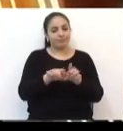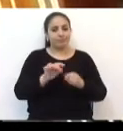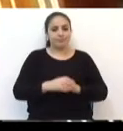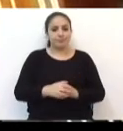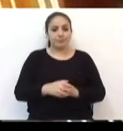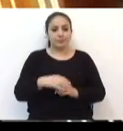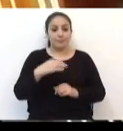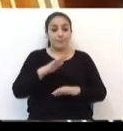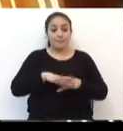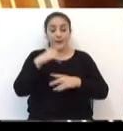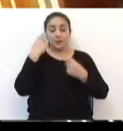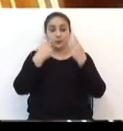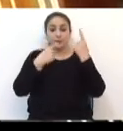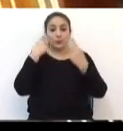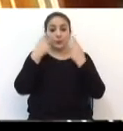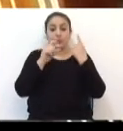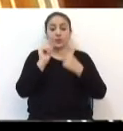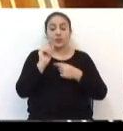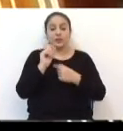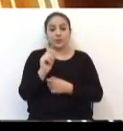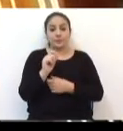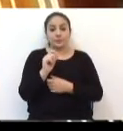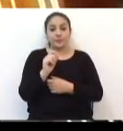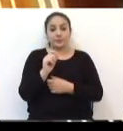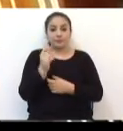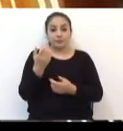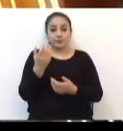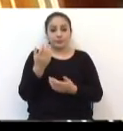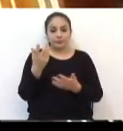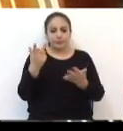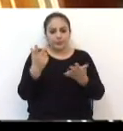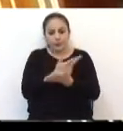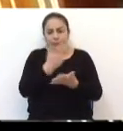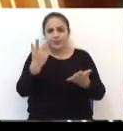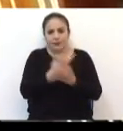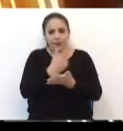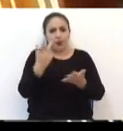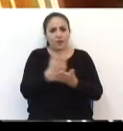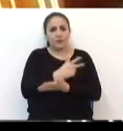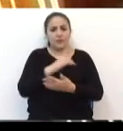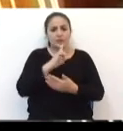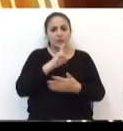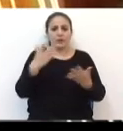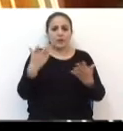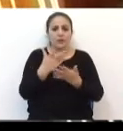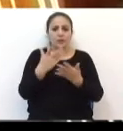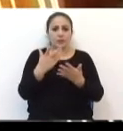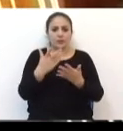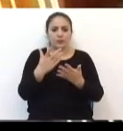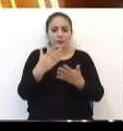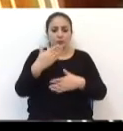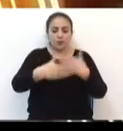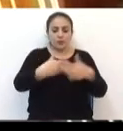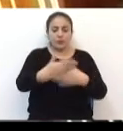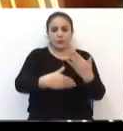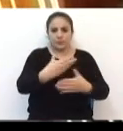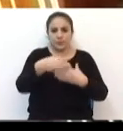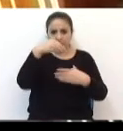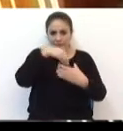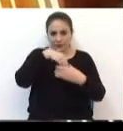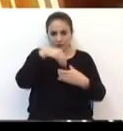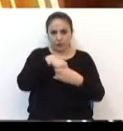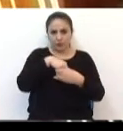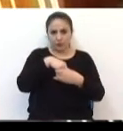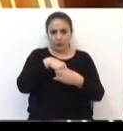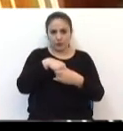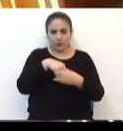acontecendo. E o que me preocupa bastante é que as violações que estão acontecendo no procedimento da audiência de custódia,